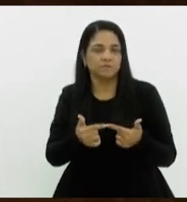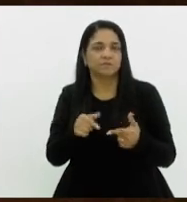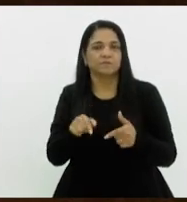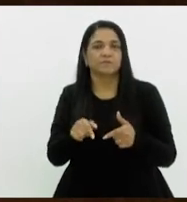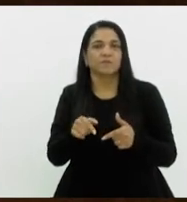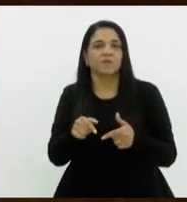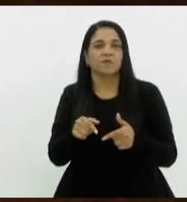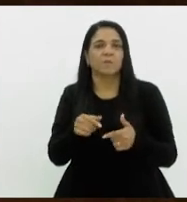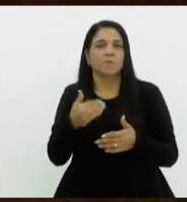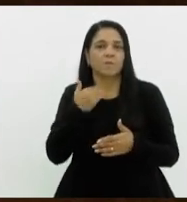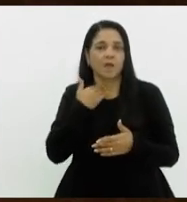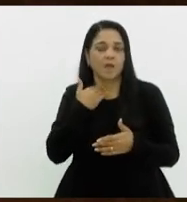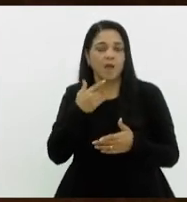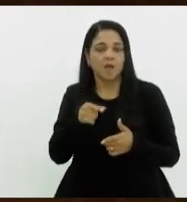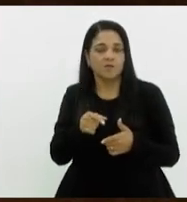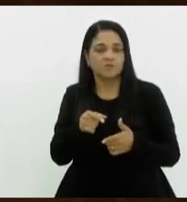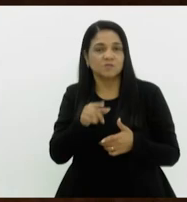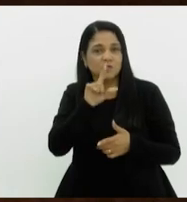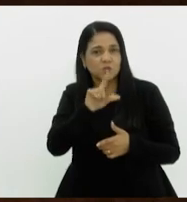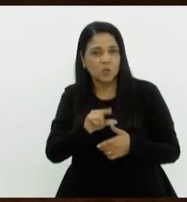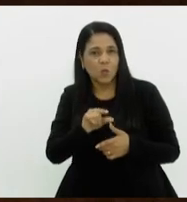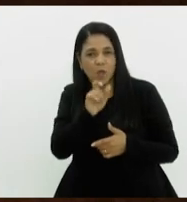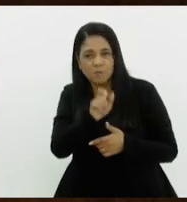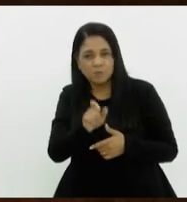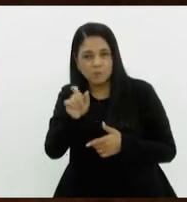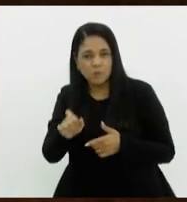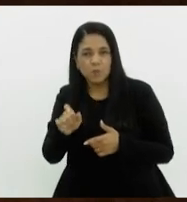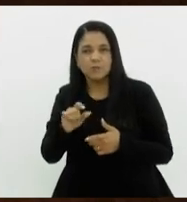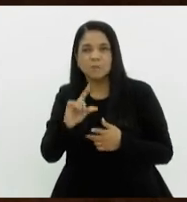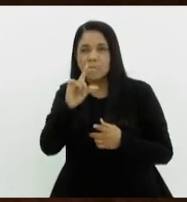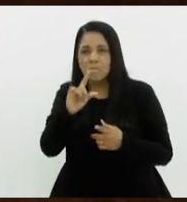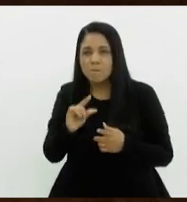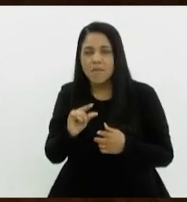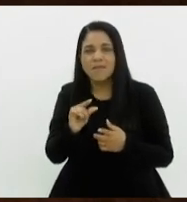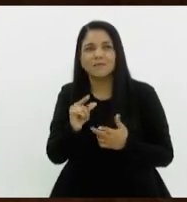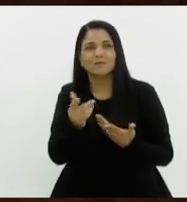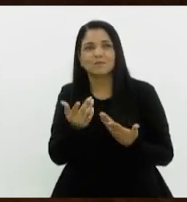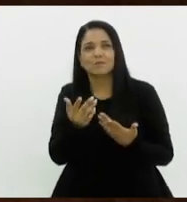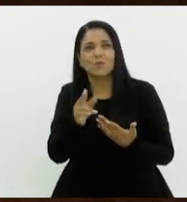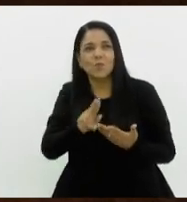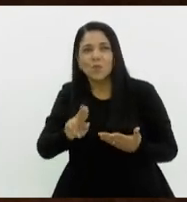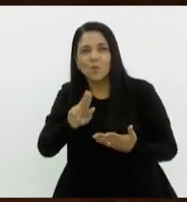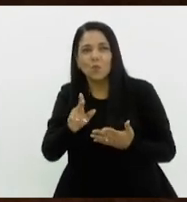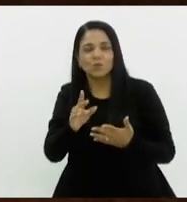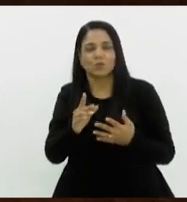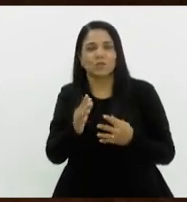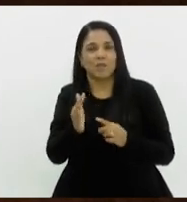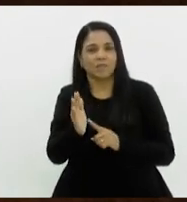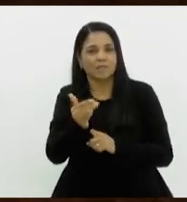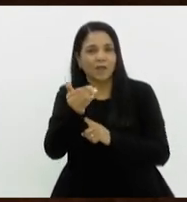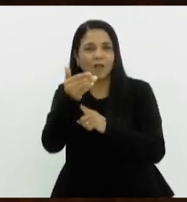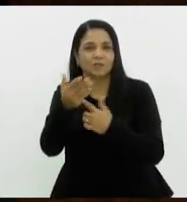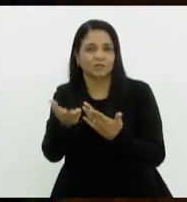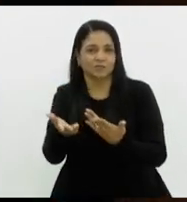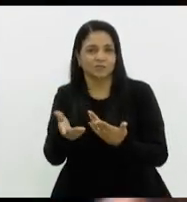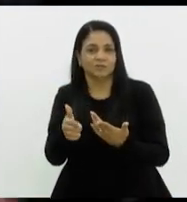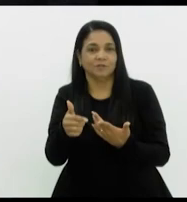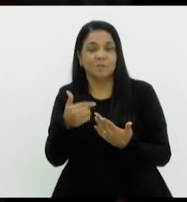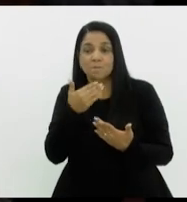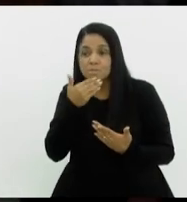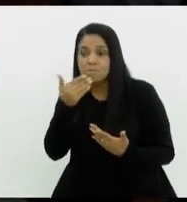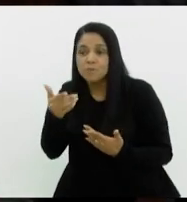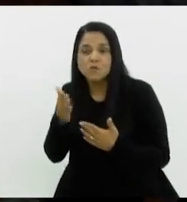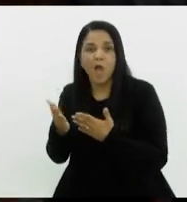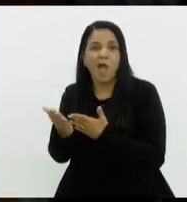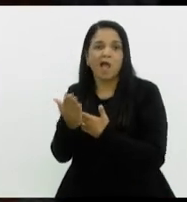de familiaridade ali com o uso das tecnologias e muitas vezes têm que recorrer aos próprios funcionários do